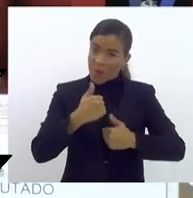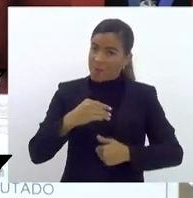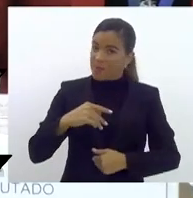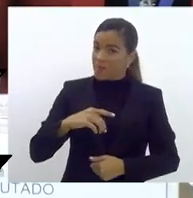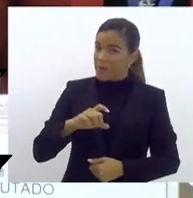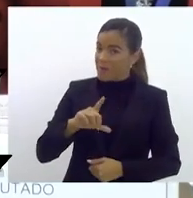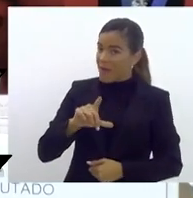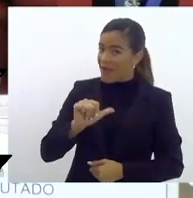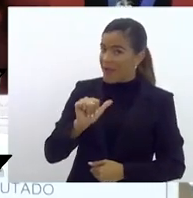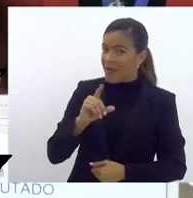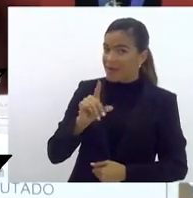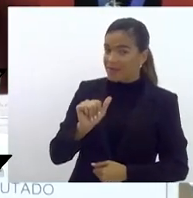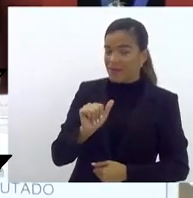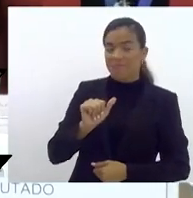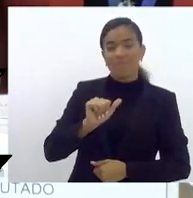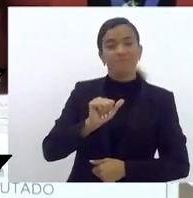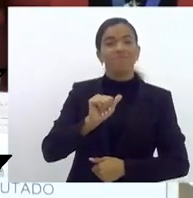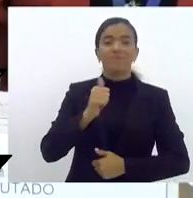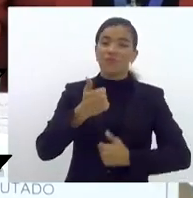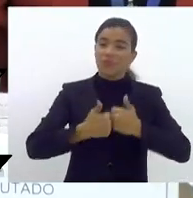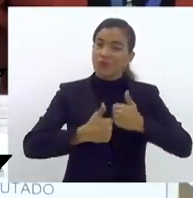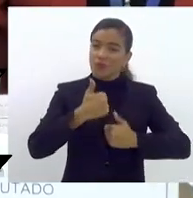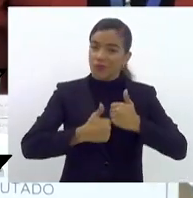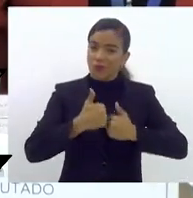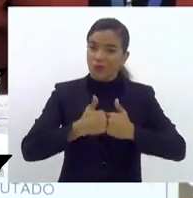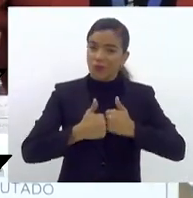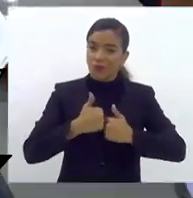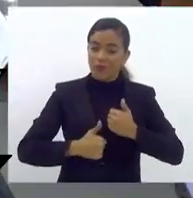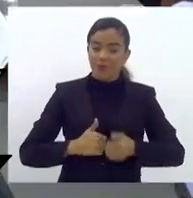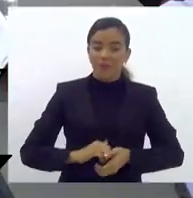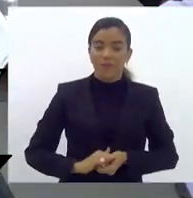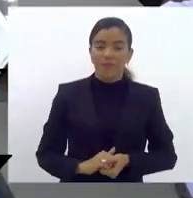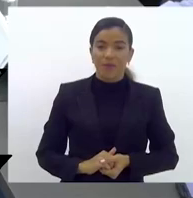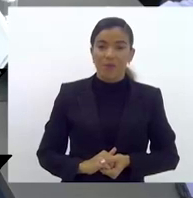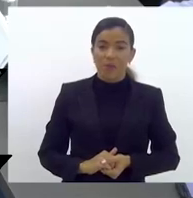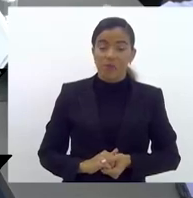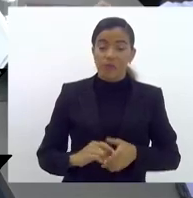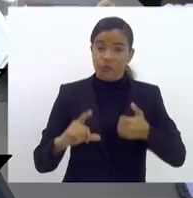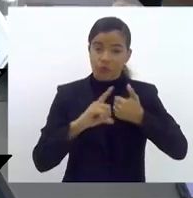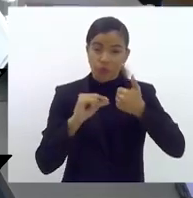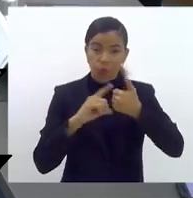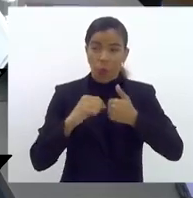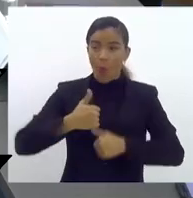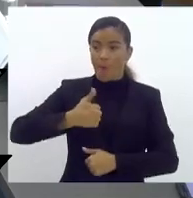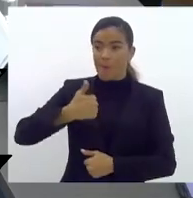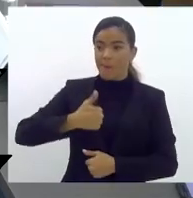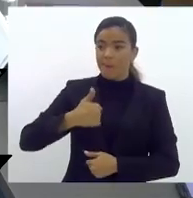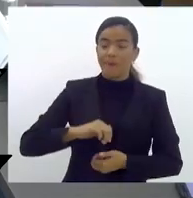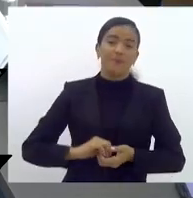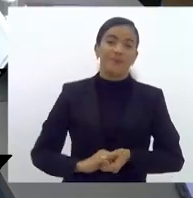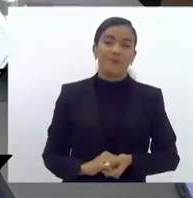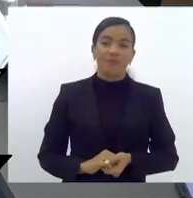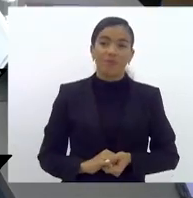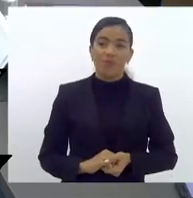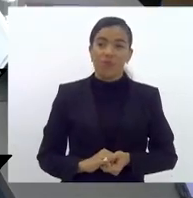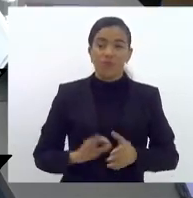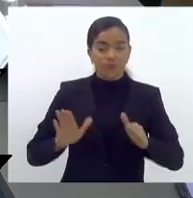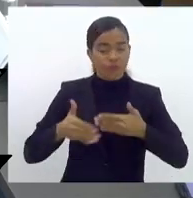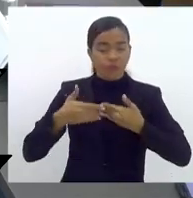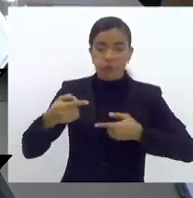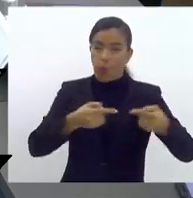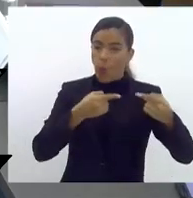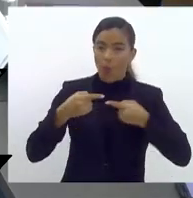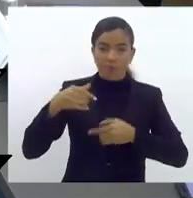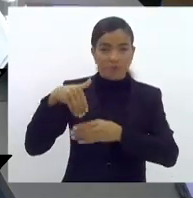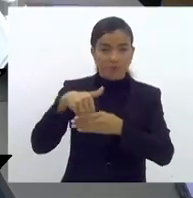muda aqui na em menta e o artigo primeiro o artigo primeiro perfeito então encerrar a